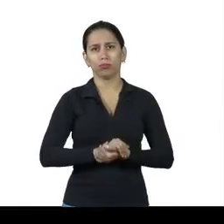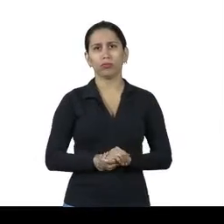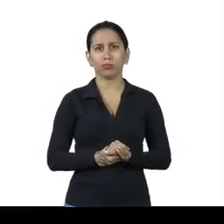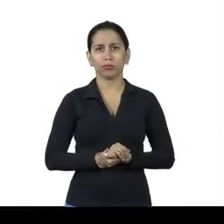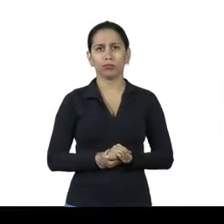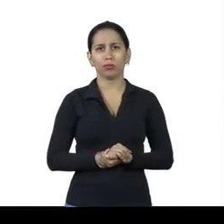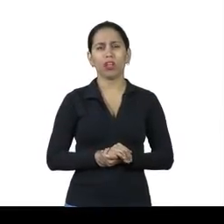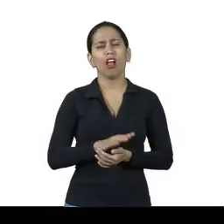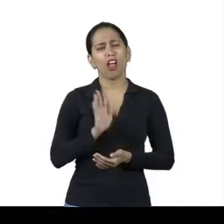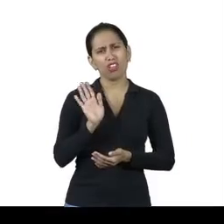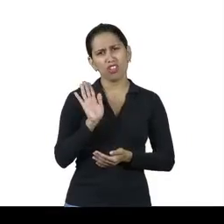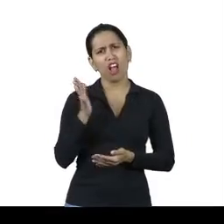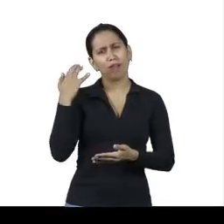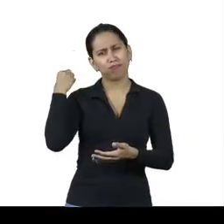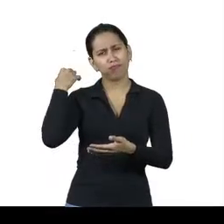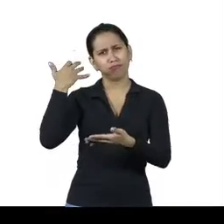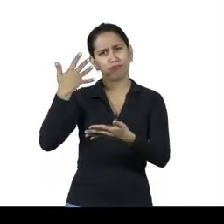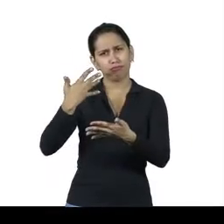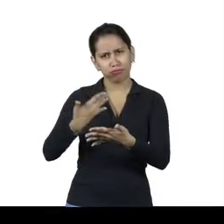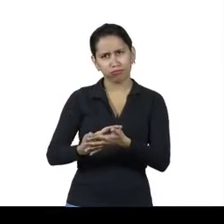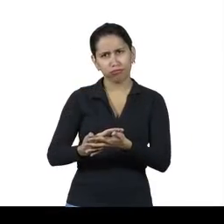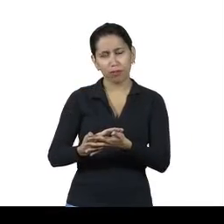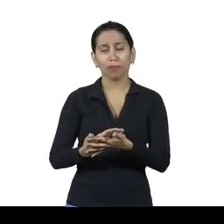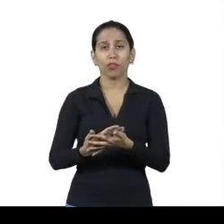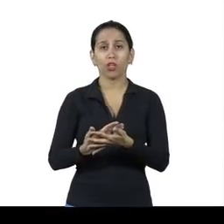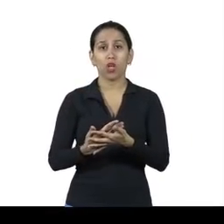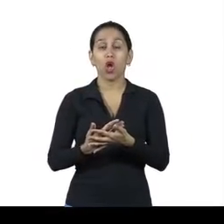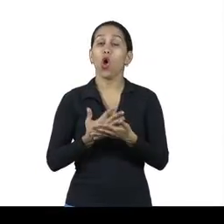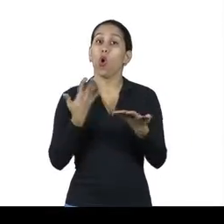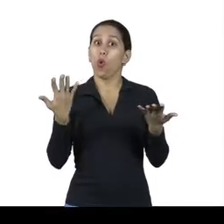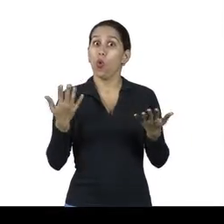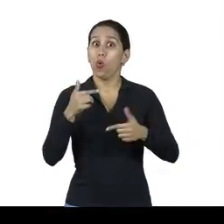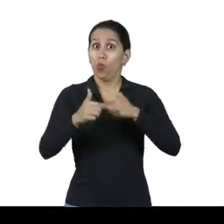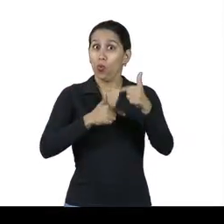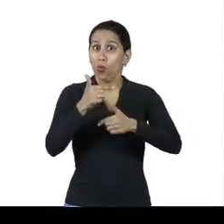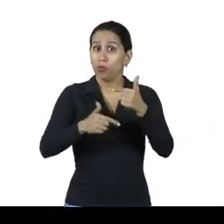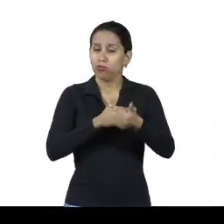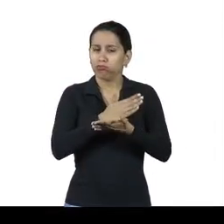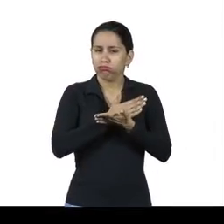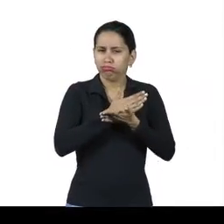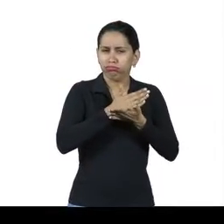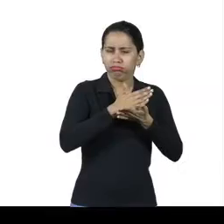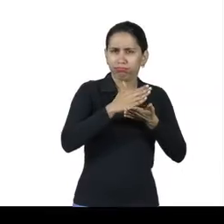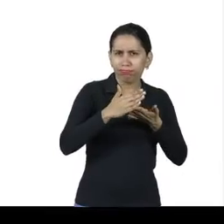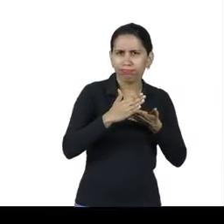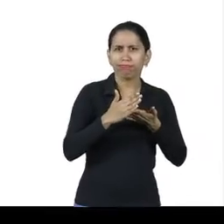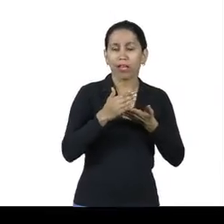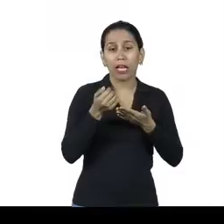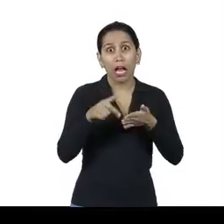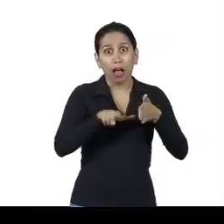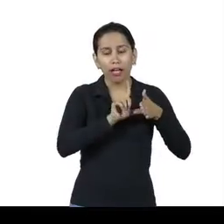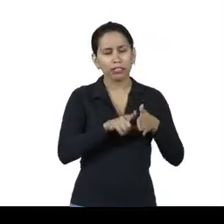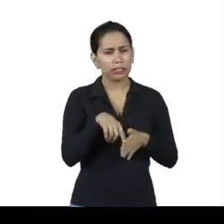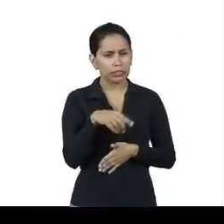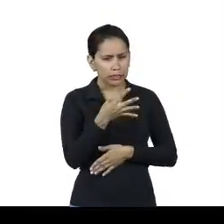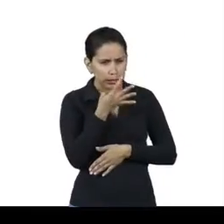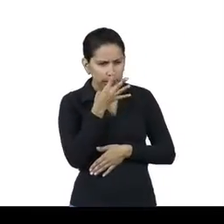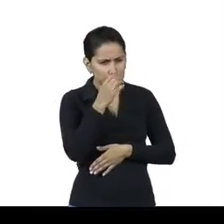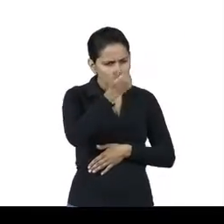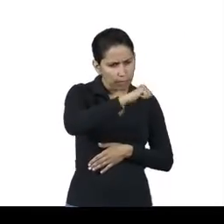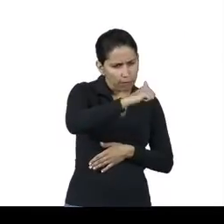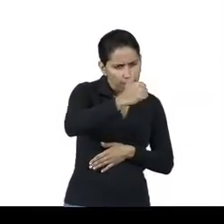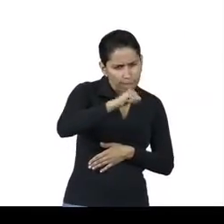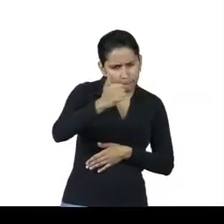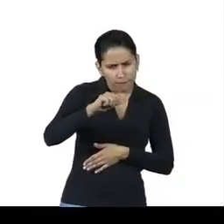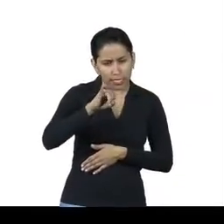Como já vimos hoje, o turno de trabalho só começa após uma inspeção rotineira dos equipamentos, para ver se eles estão em condições de